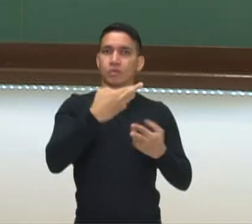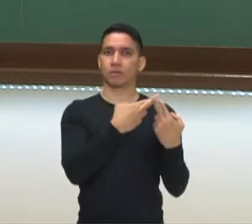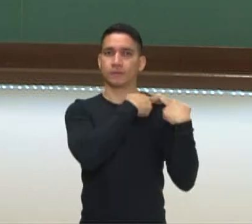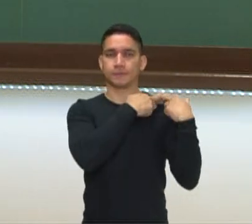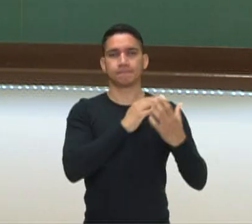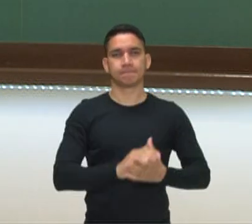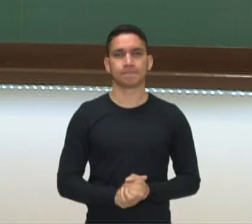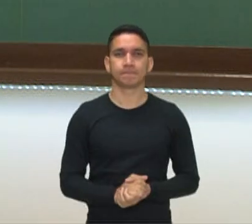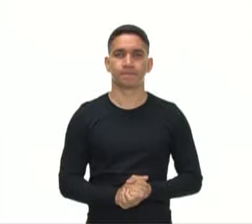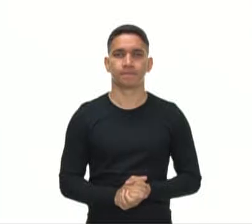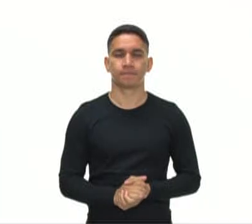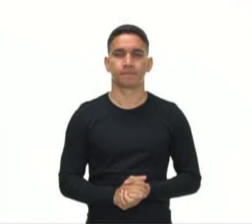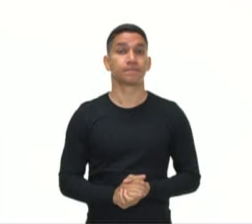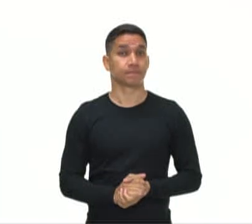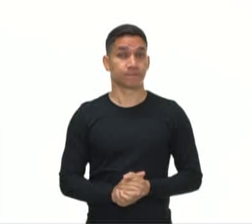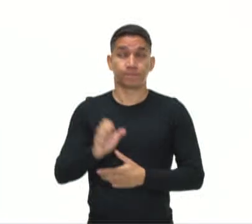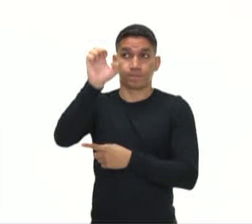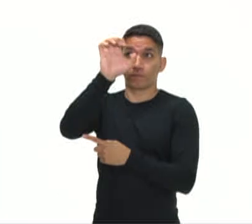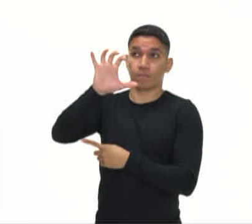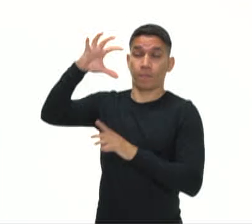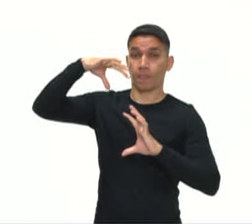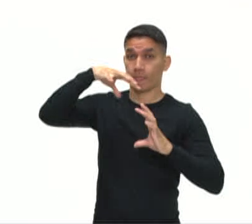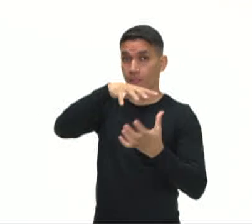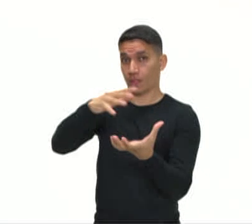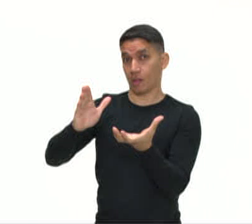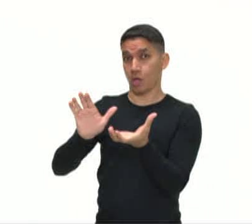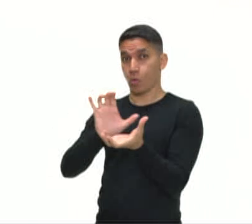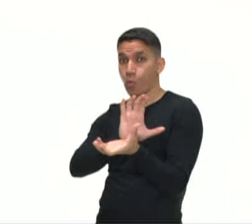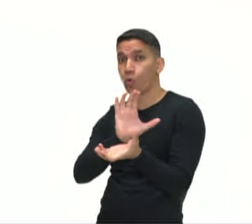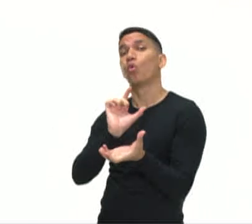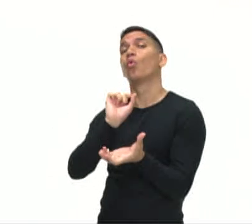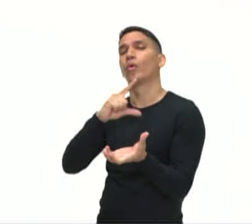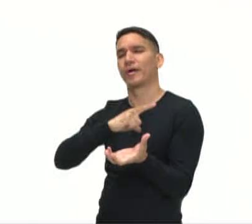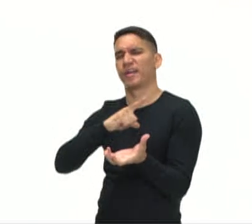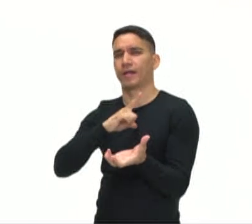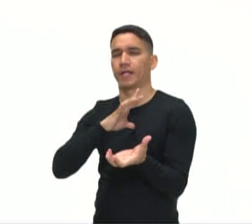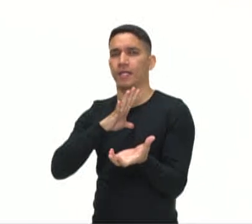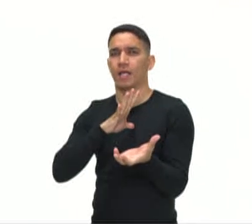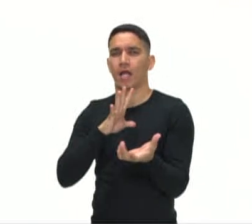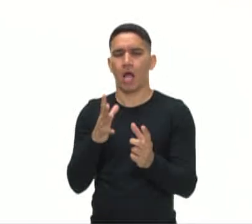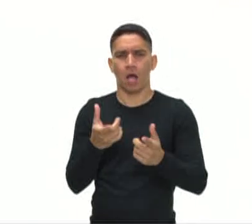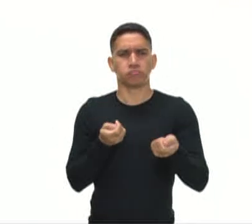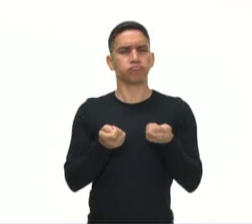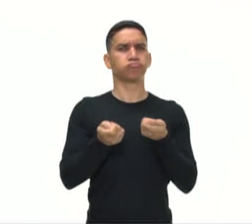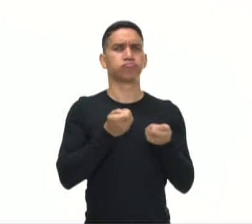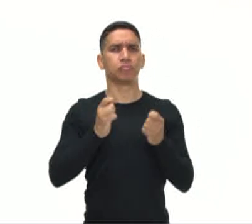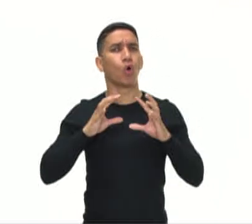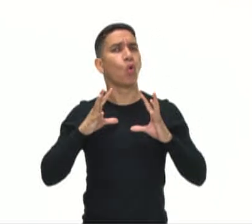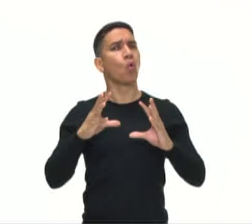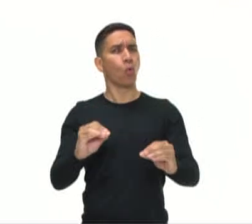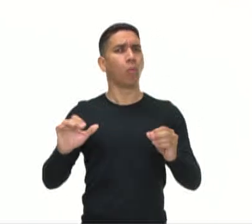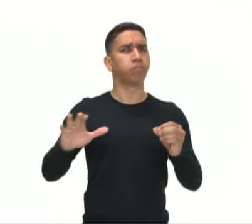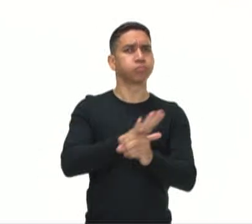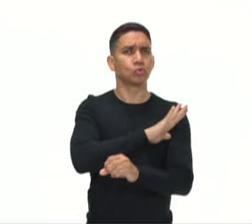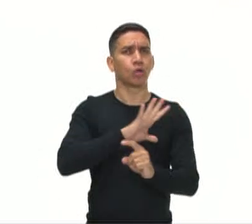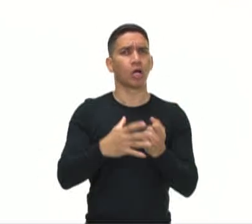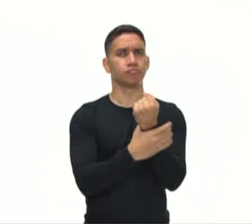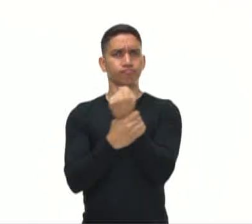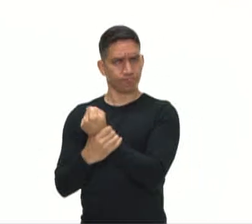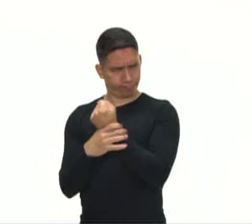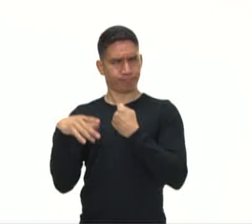rei, tá? Na Europa Ocidental, o poder absoluto dos reis contrariava